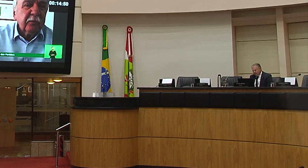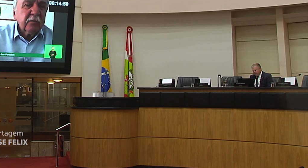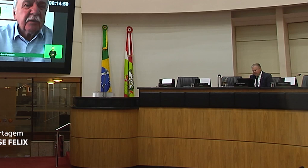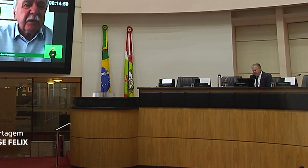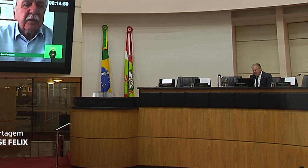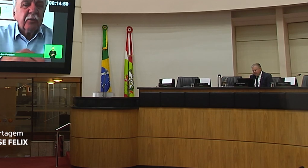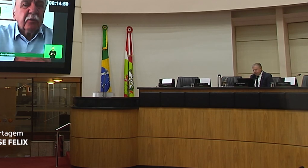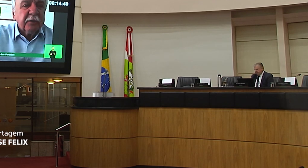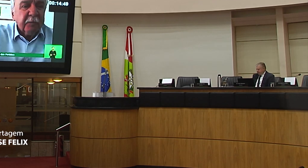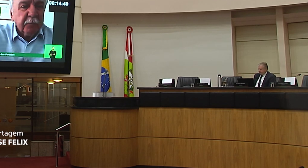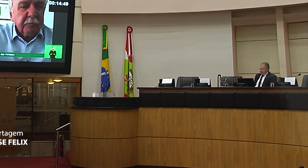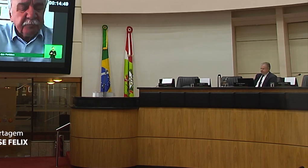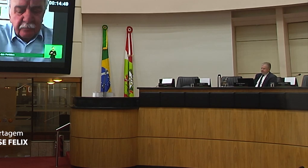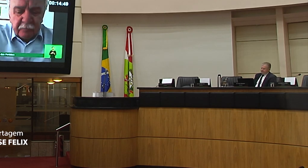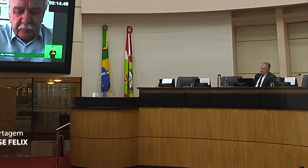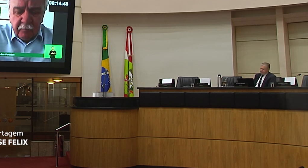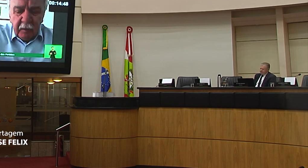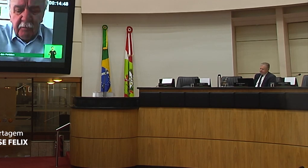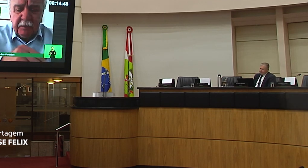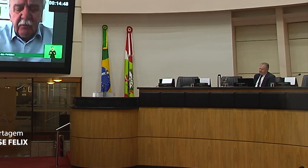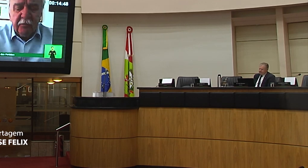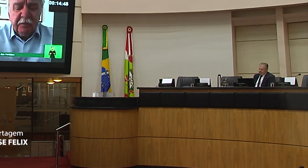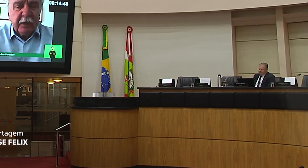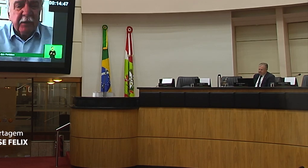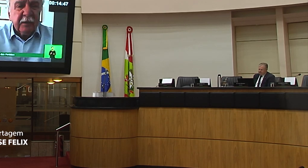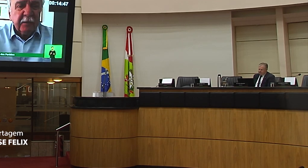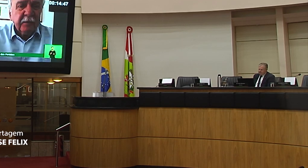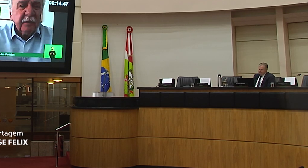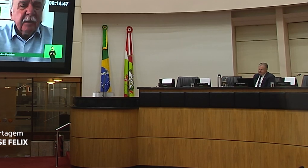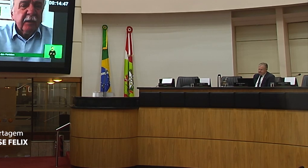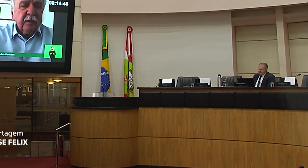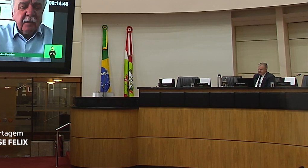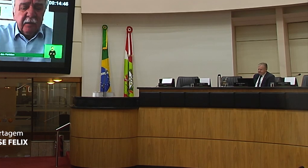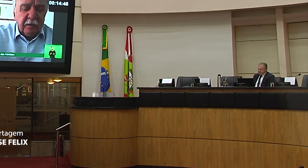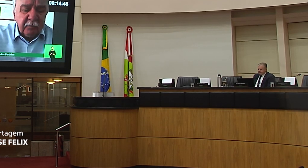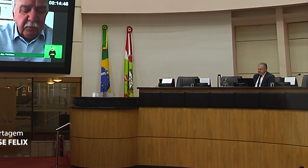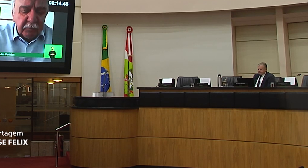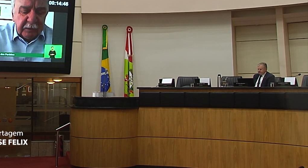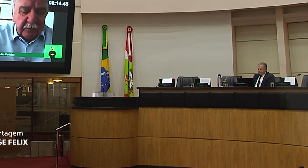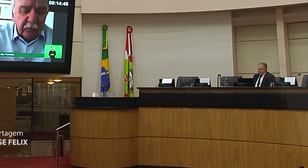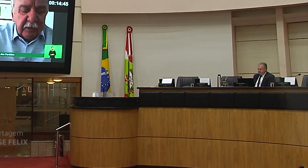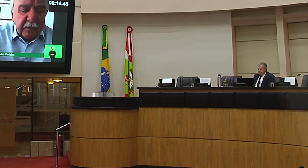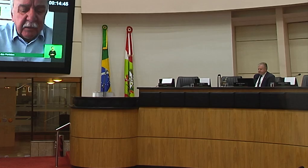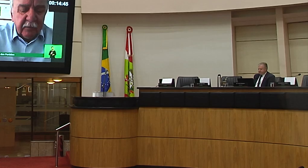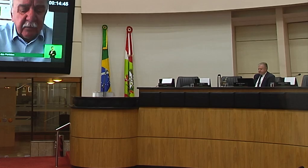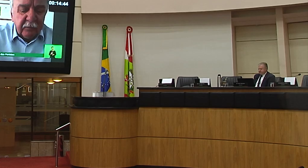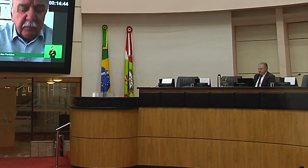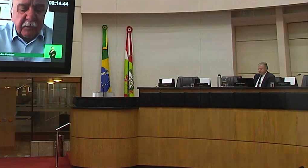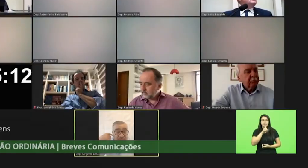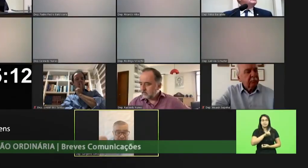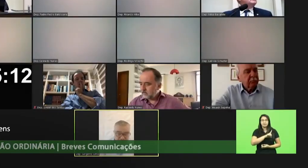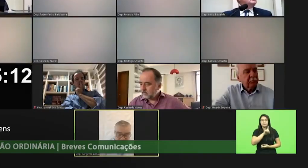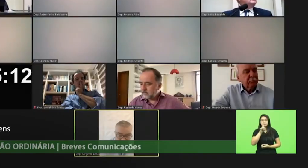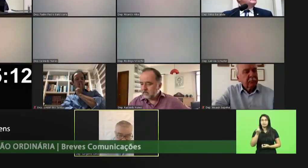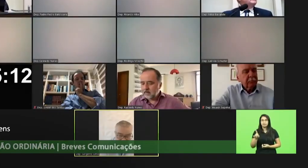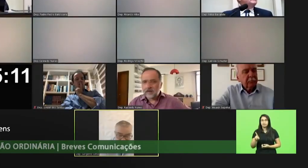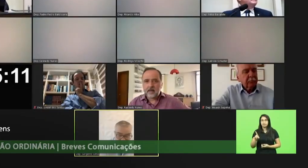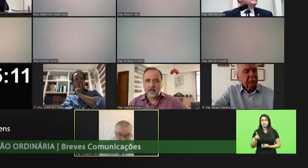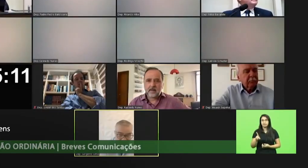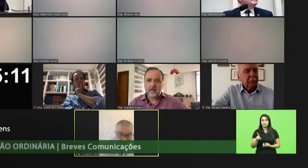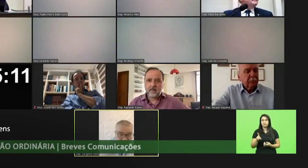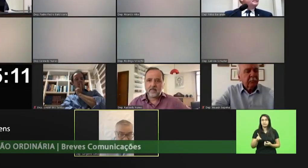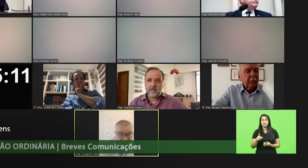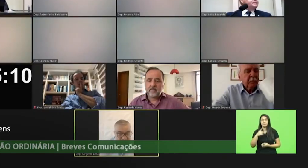As promoções na Polícia Militar de Santa Catarina foram alvo de críticas na sessão desta quinta-feira. O deputado